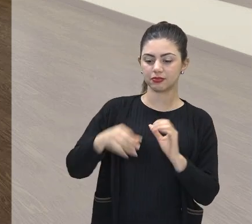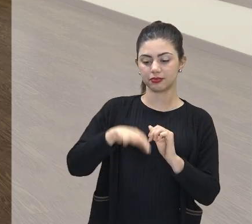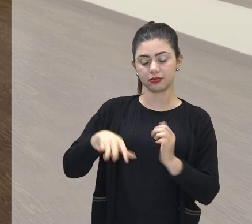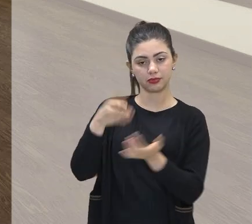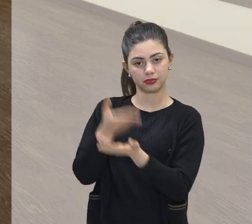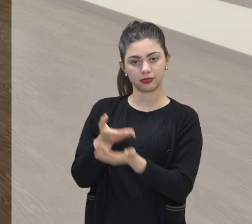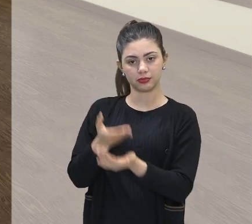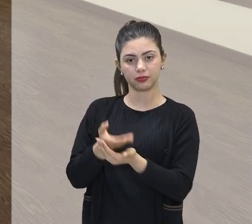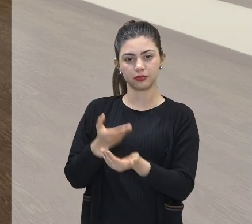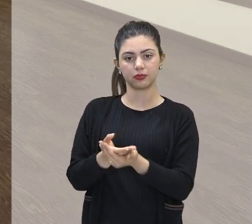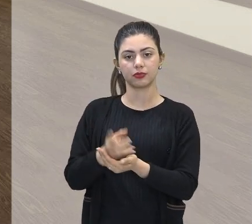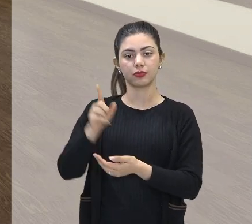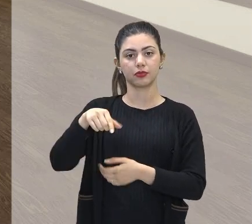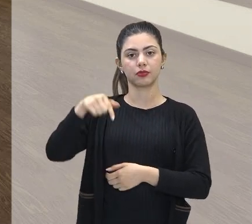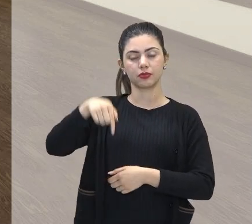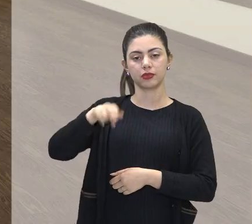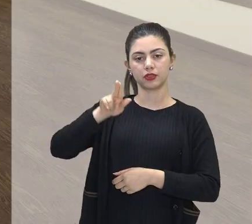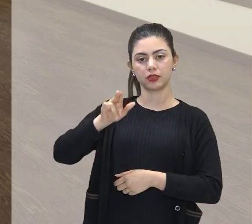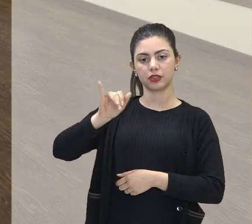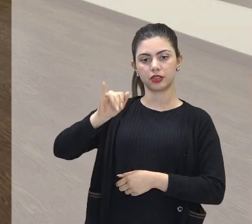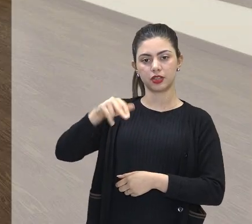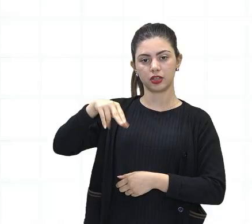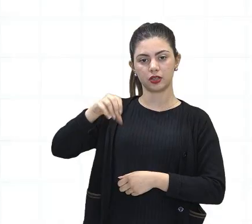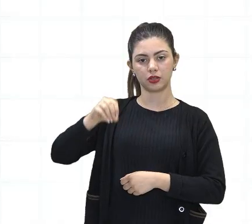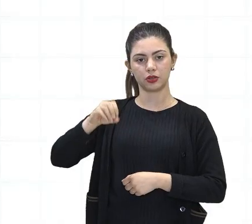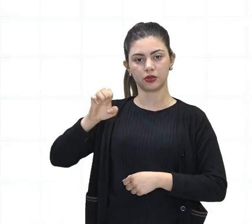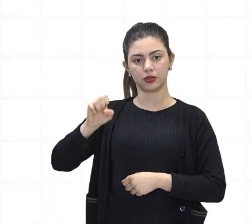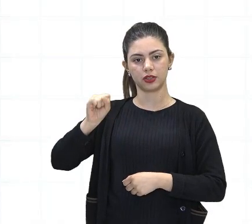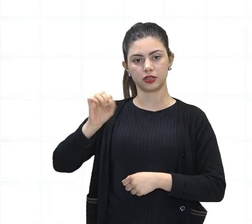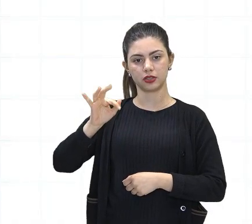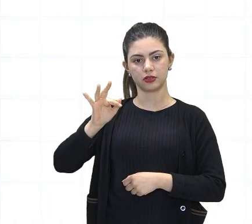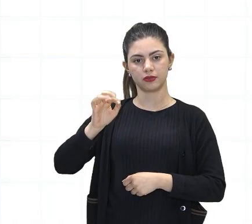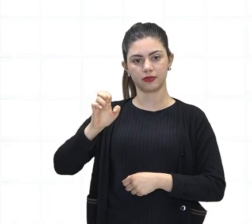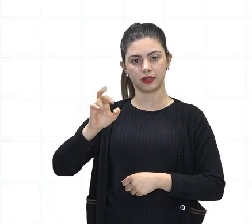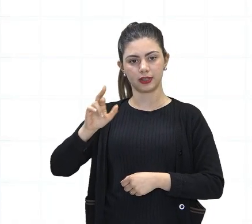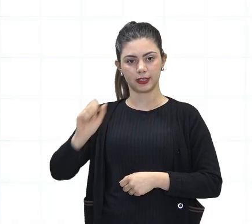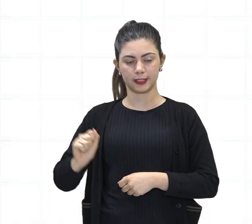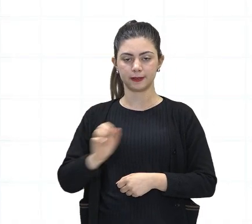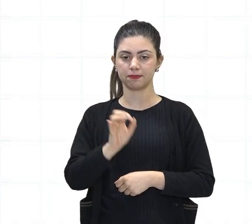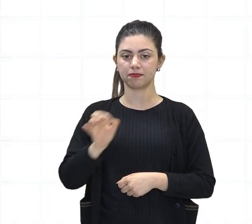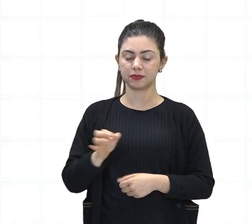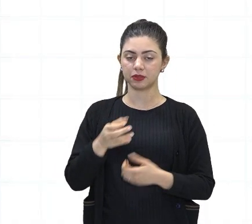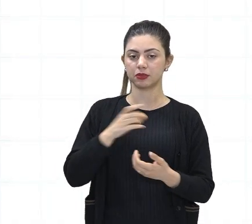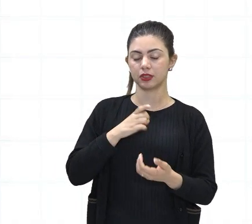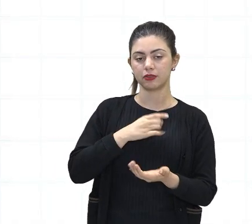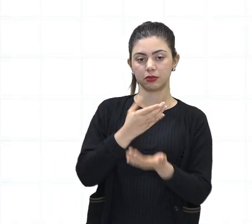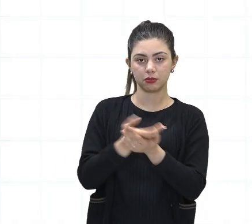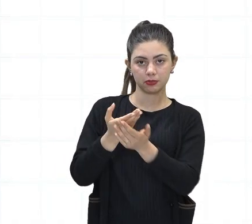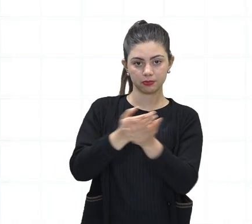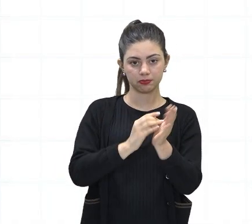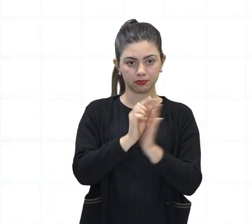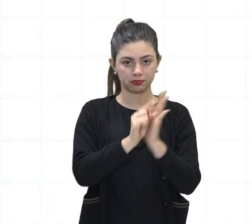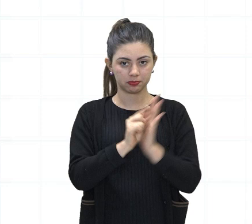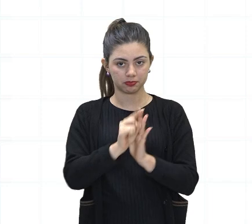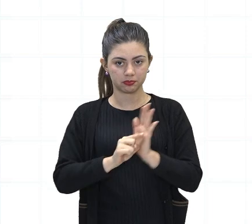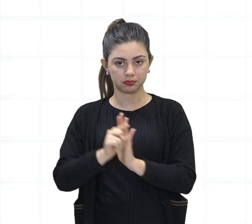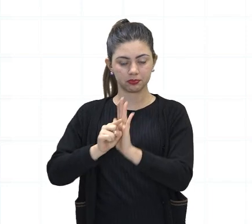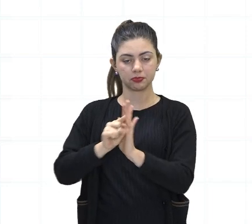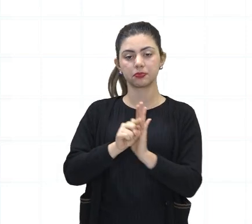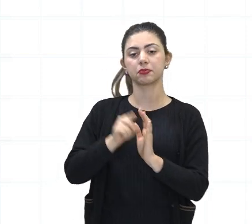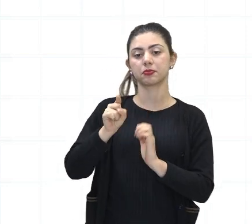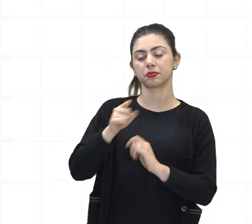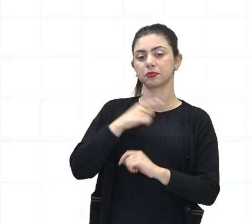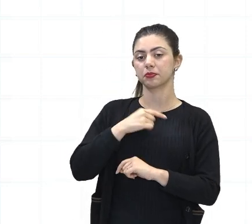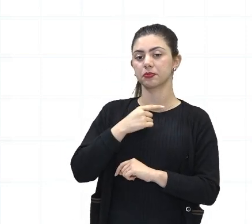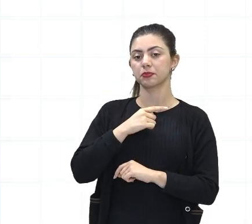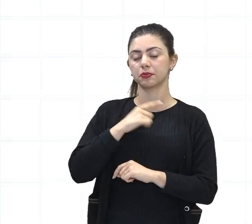que foi a kinesfera? Vamos lembrar. Na pesquisa sobre espaço, Laban explorou a ideia de